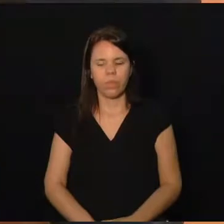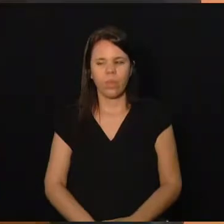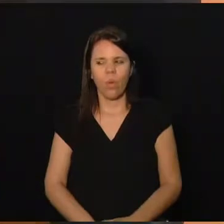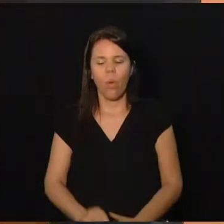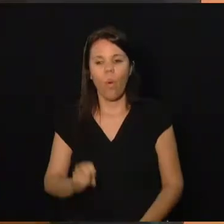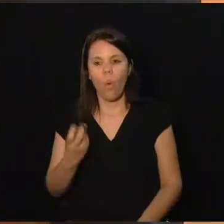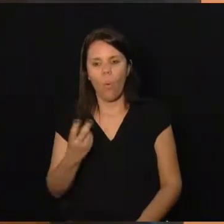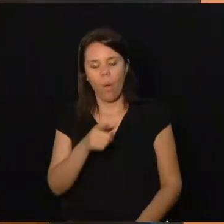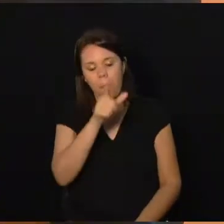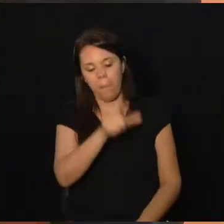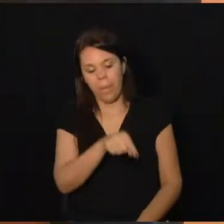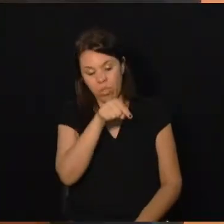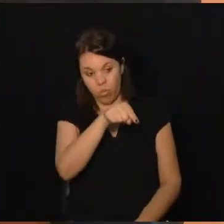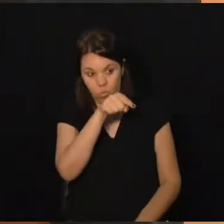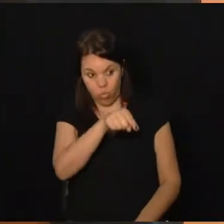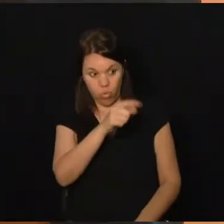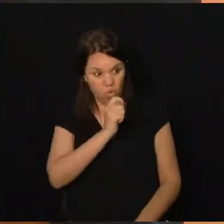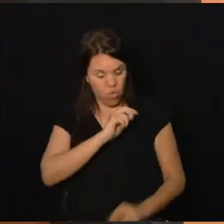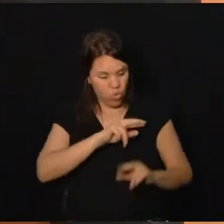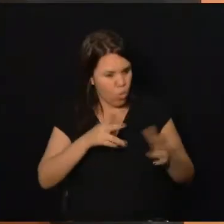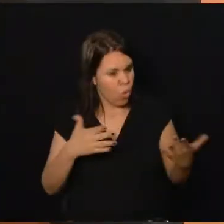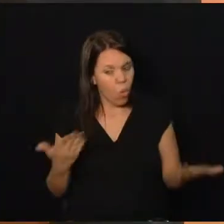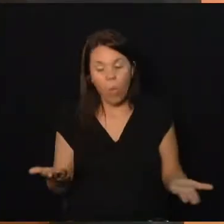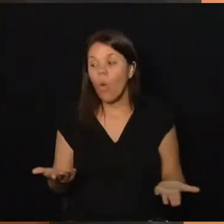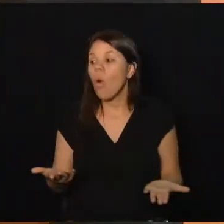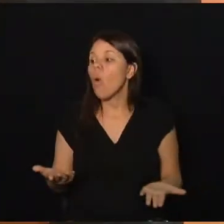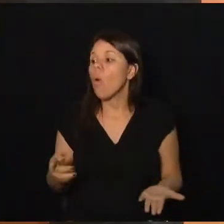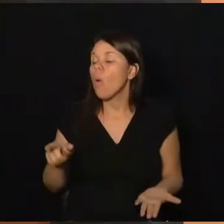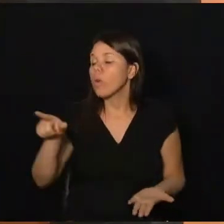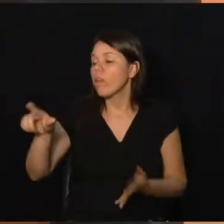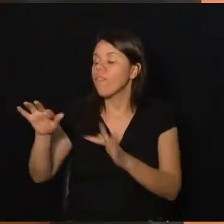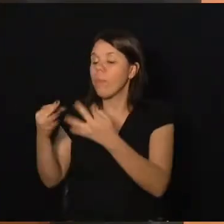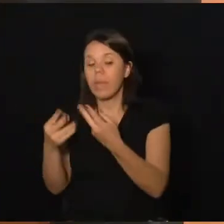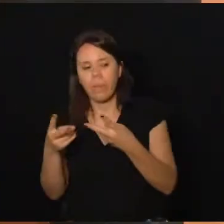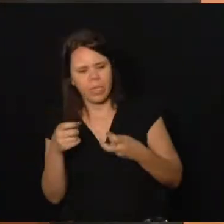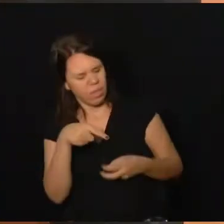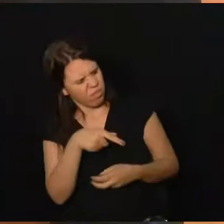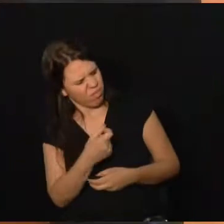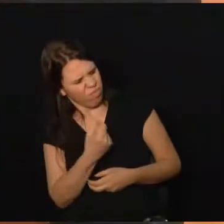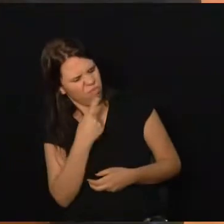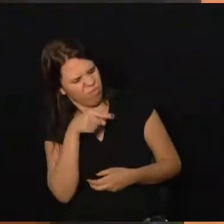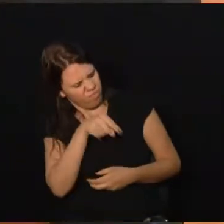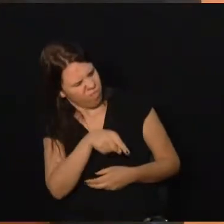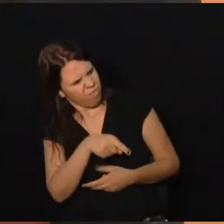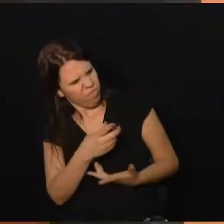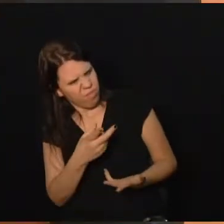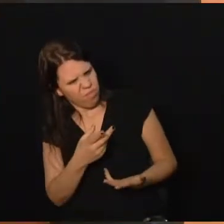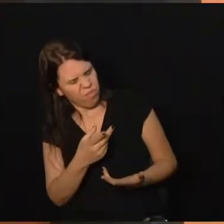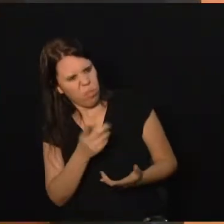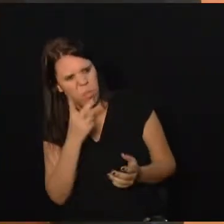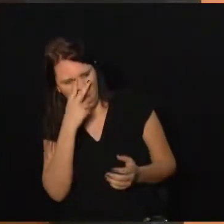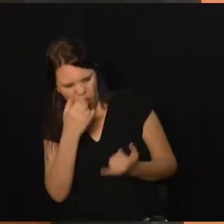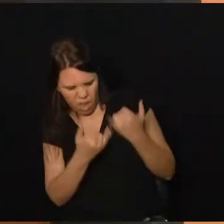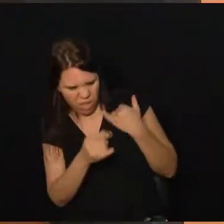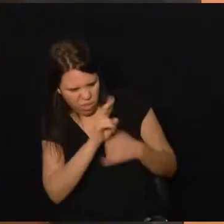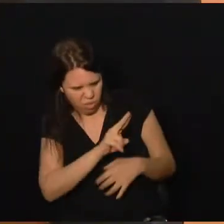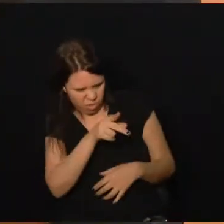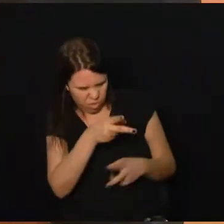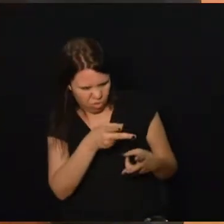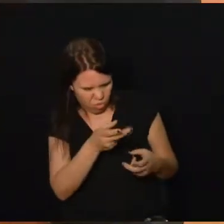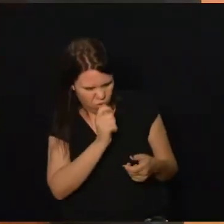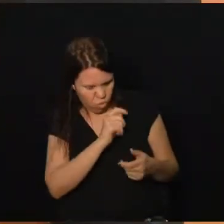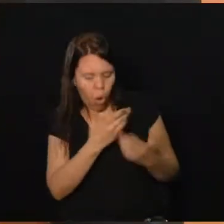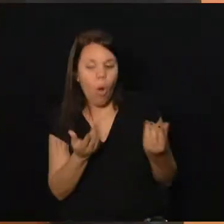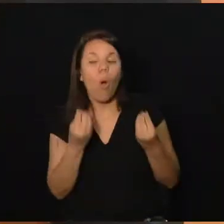Sinais, né? Quais são os sinais para identificar que uma pessoa está utilizando a droga?